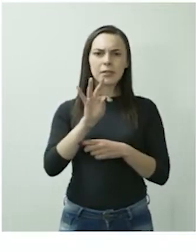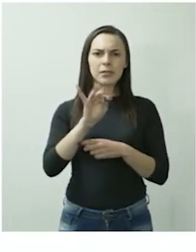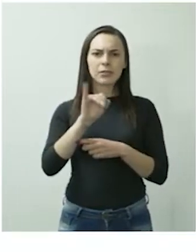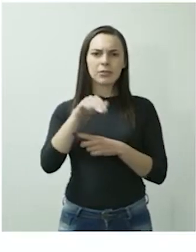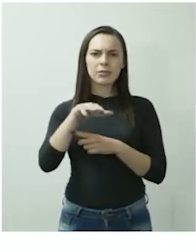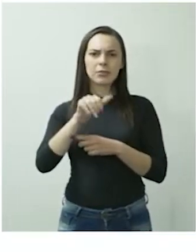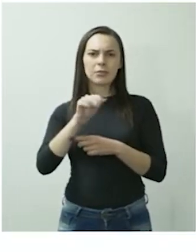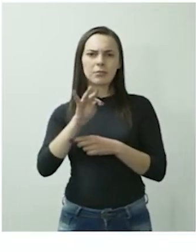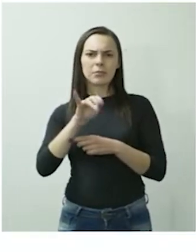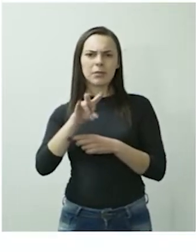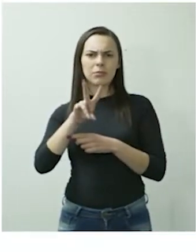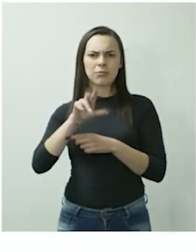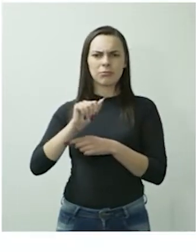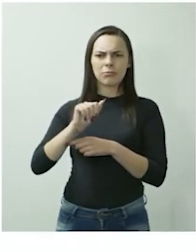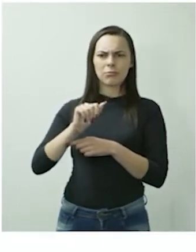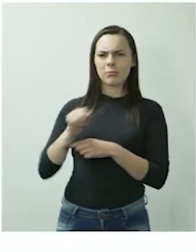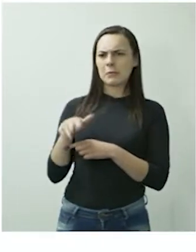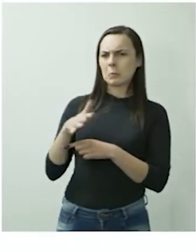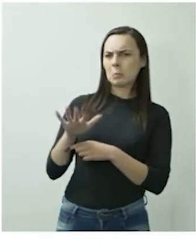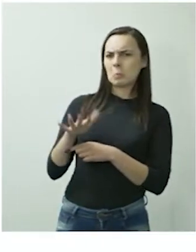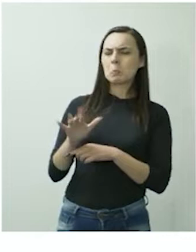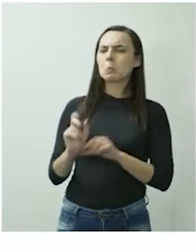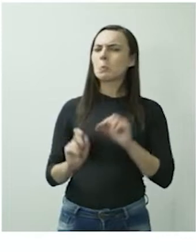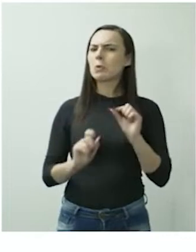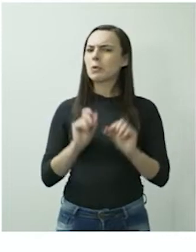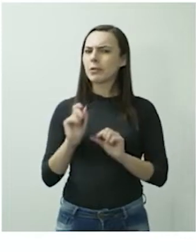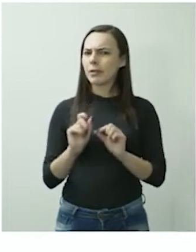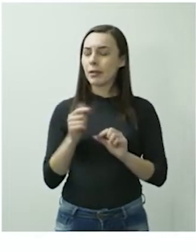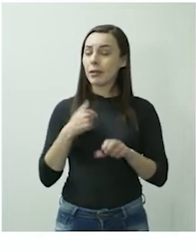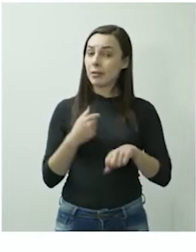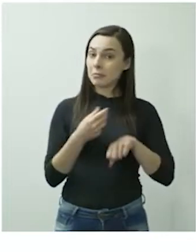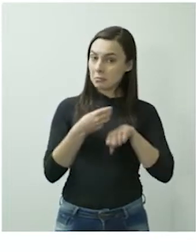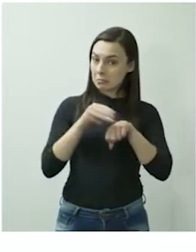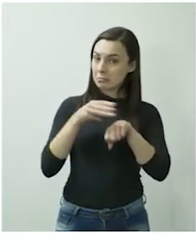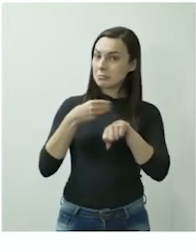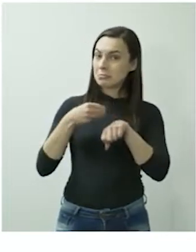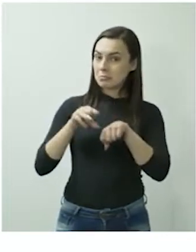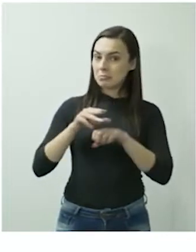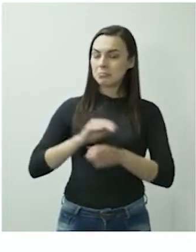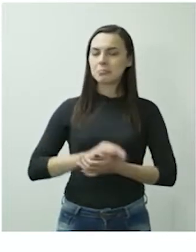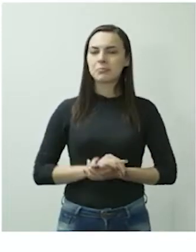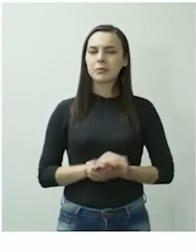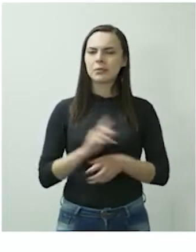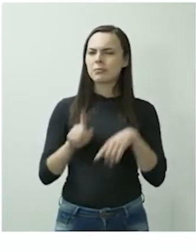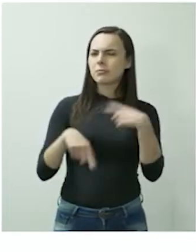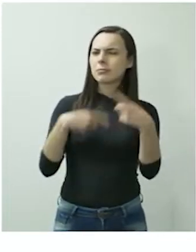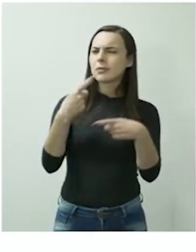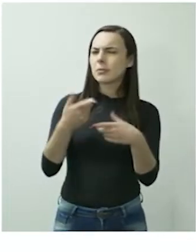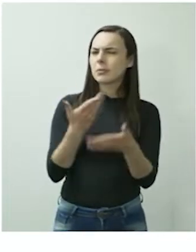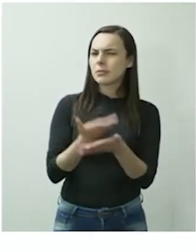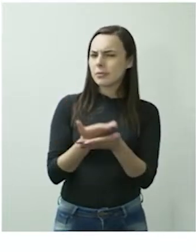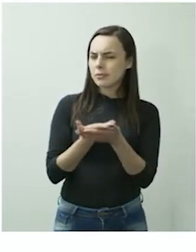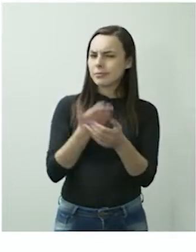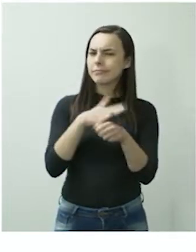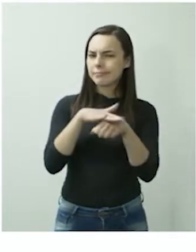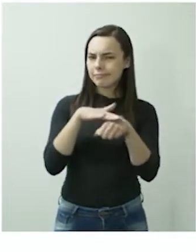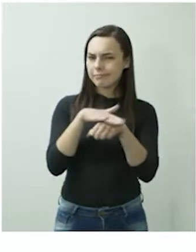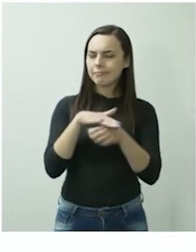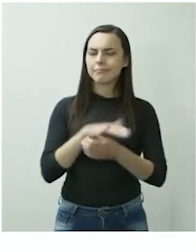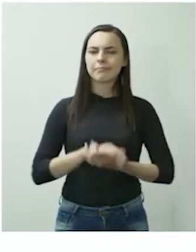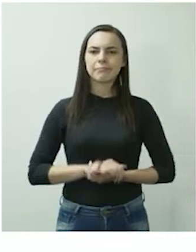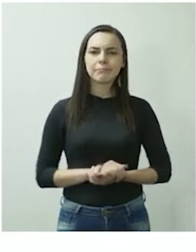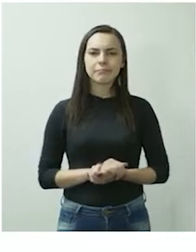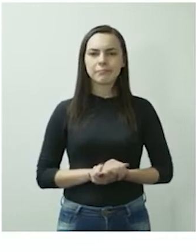O que será que é estimativa? Ah, tem uma dica ali para vocês. Mas vamos conversar durante a aula sobre esse